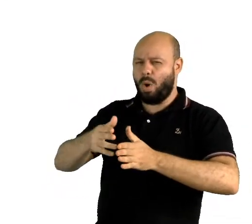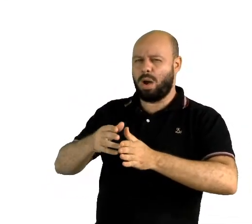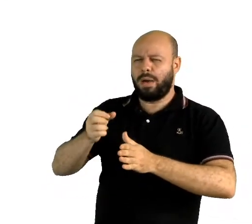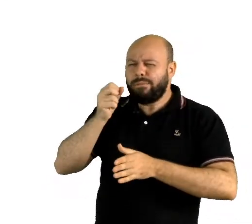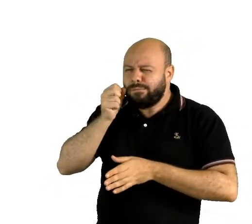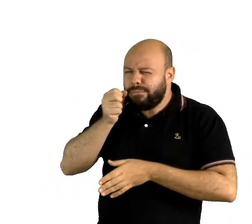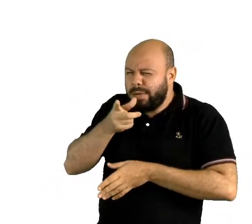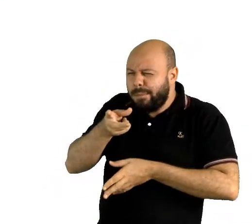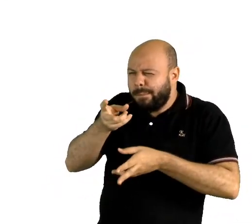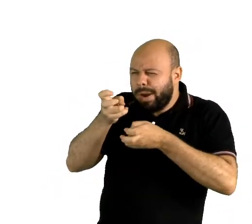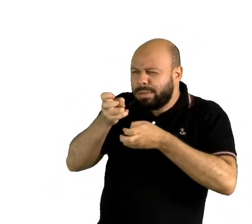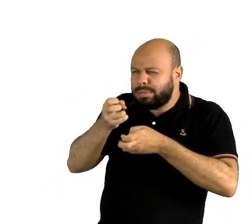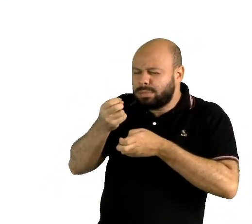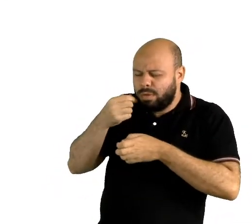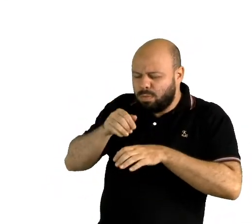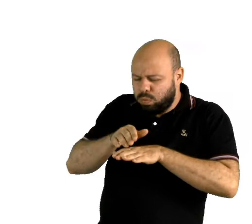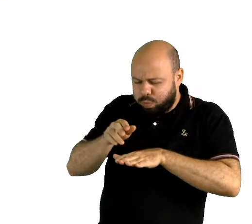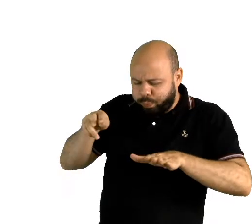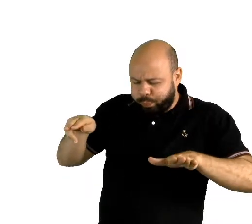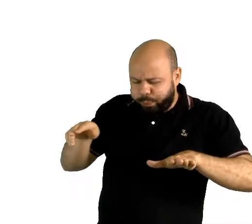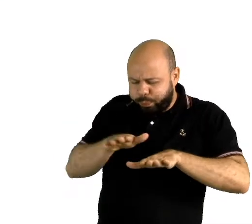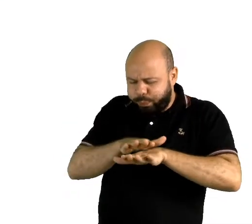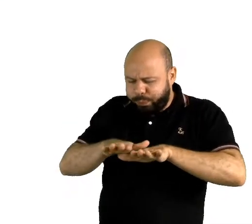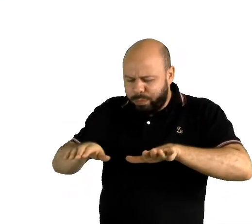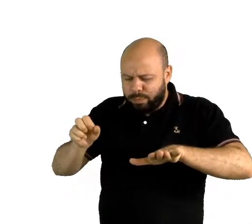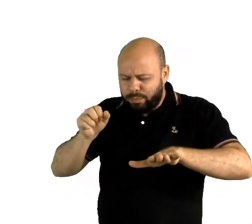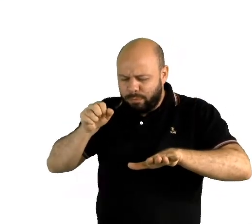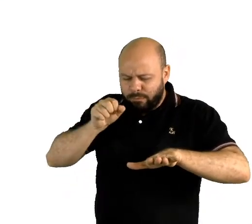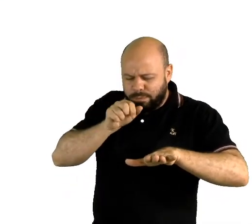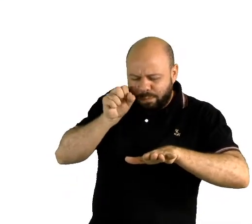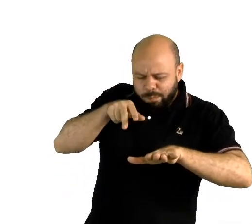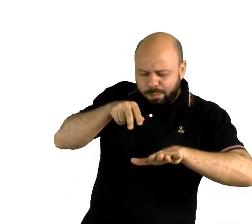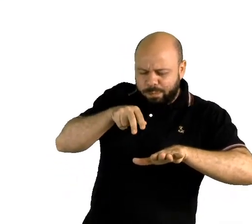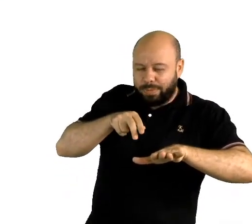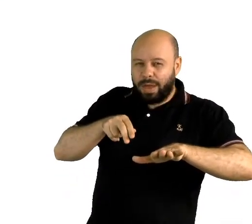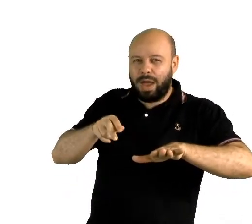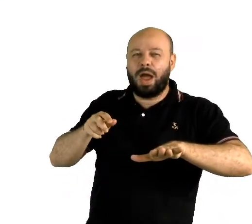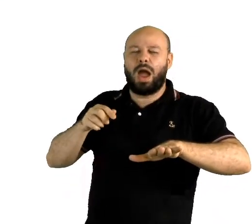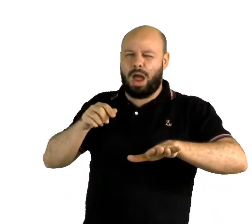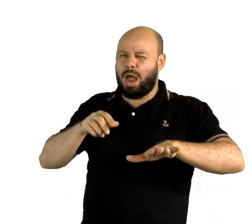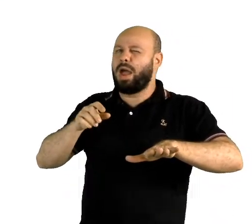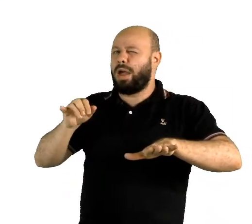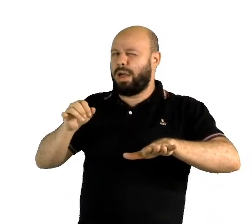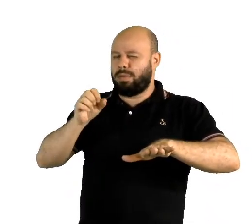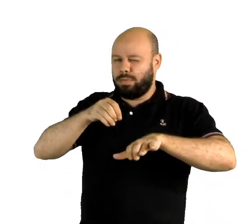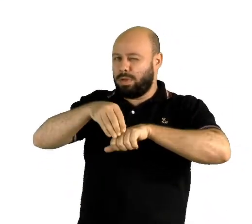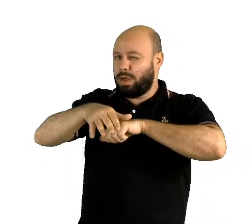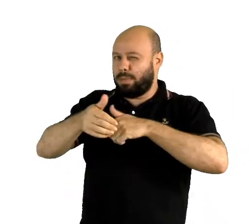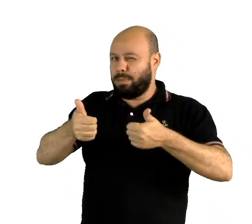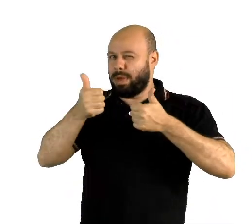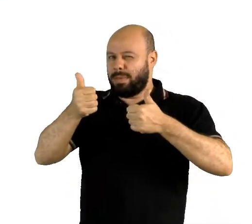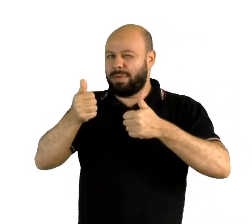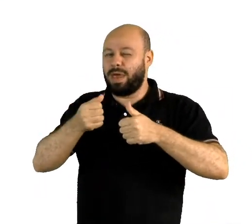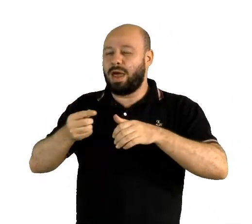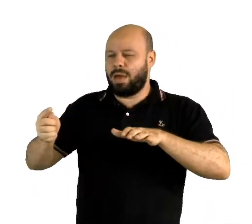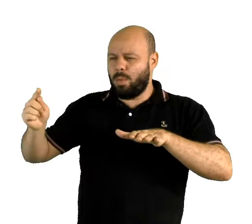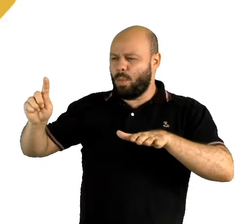os olhos no espelho d'água é uma dica e tanto. Pode apostar que as libélulas